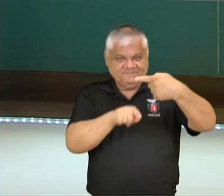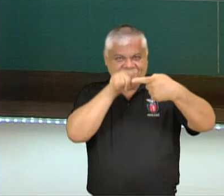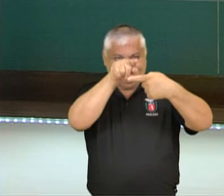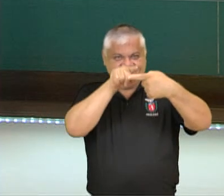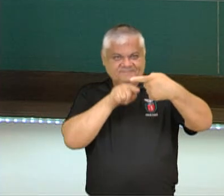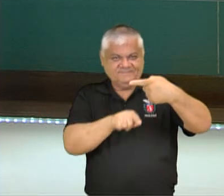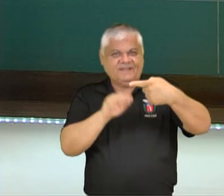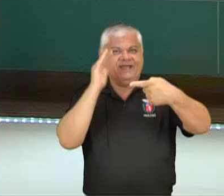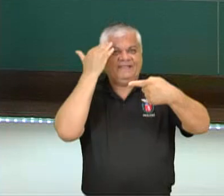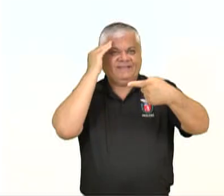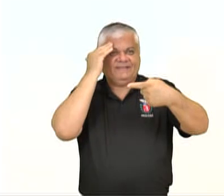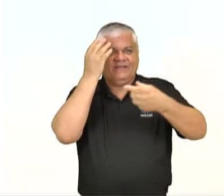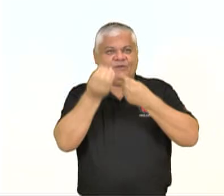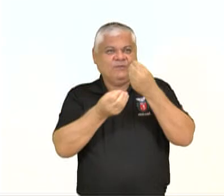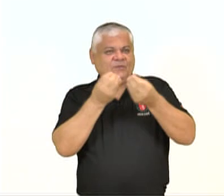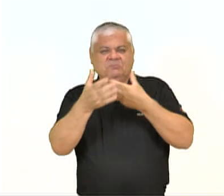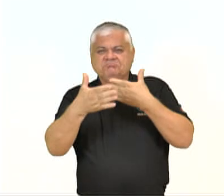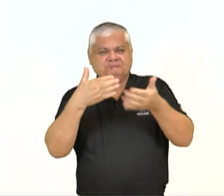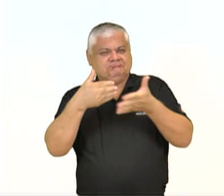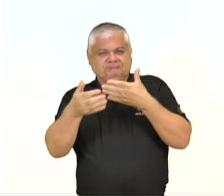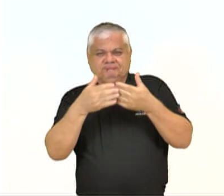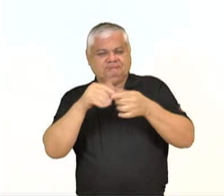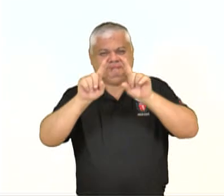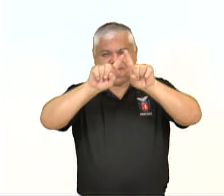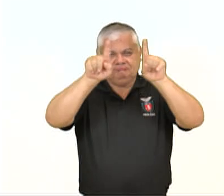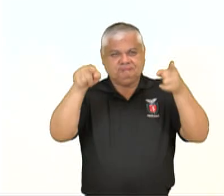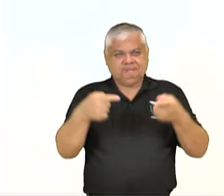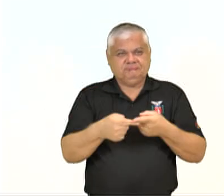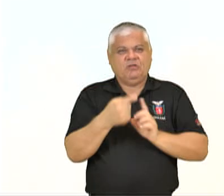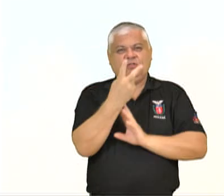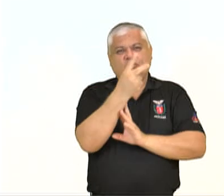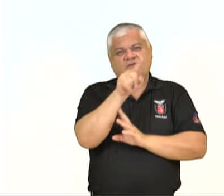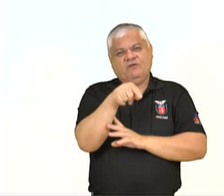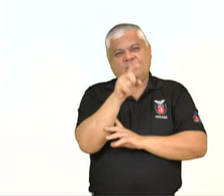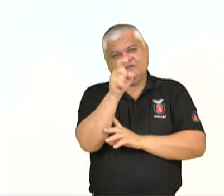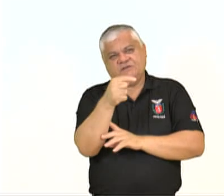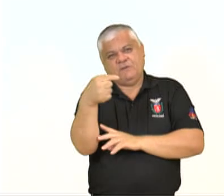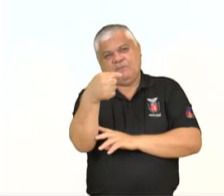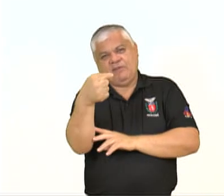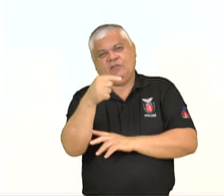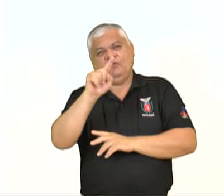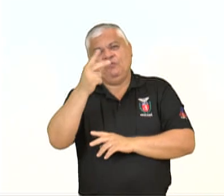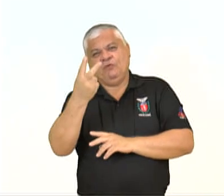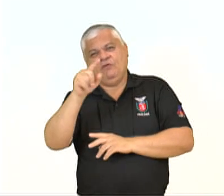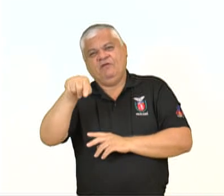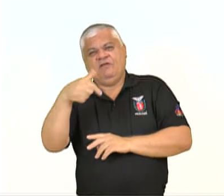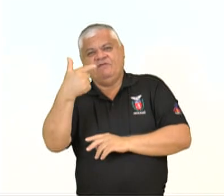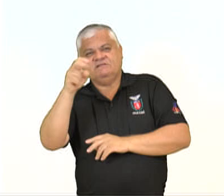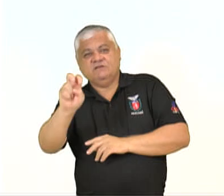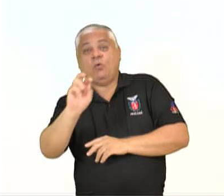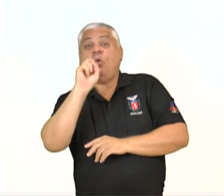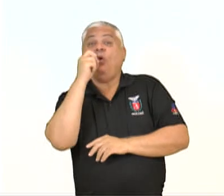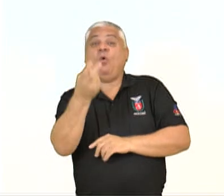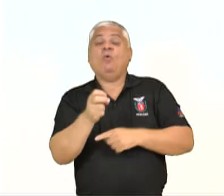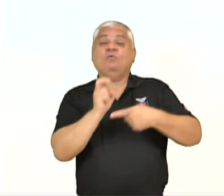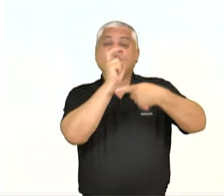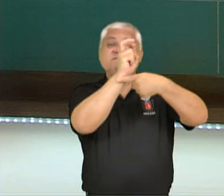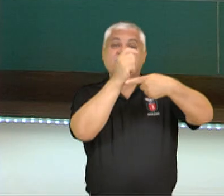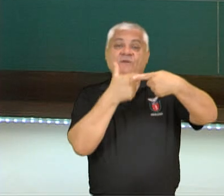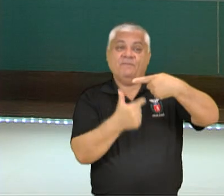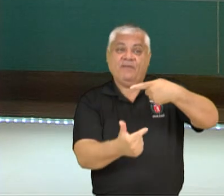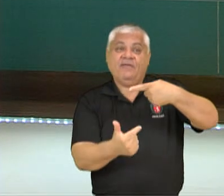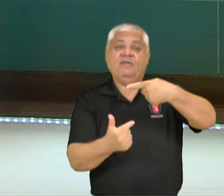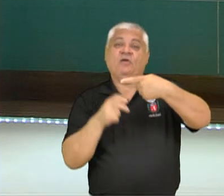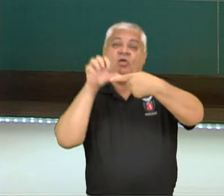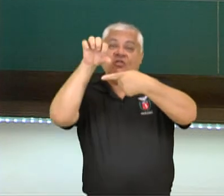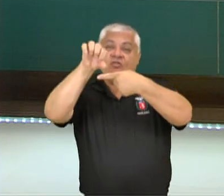ter um entendimento melhor. Então, tanto faz se representar como menos 2,5, menos 2,25, ou então menos 5 meios e